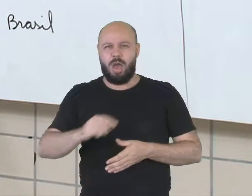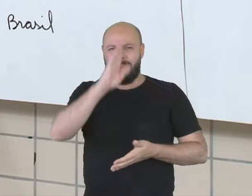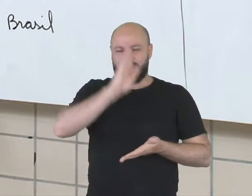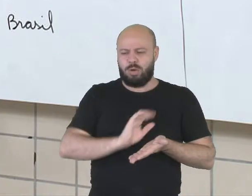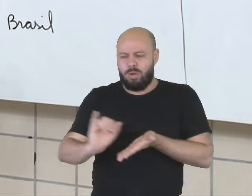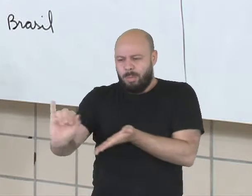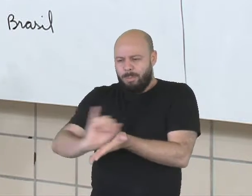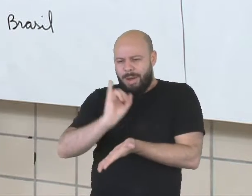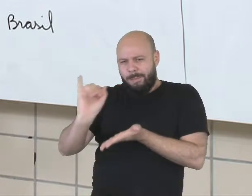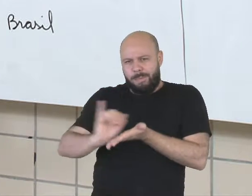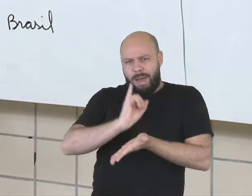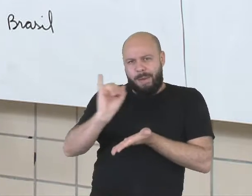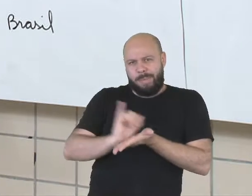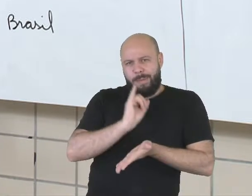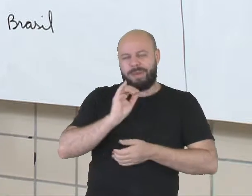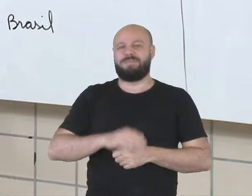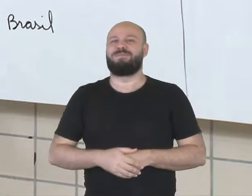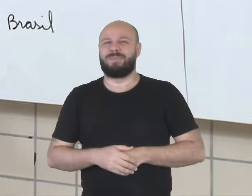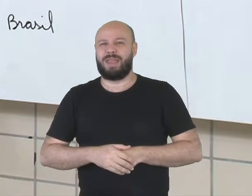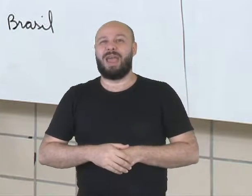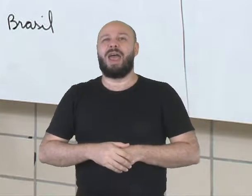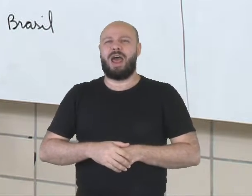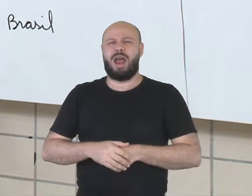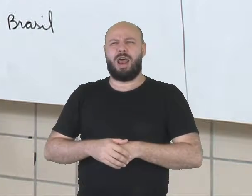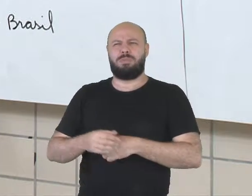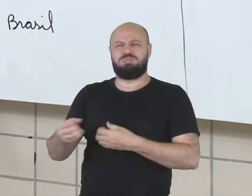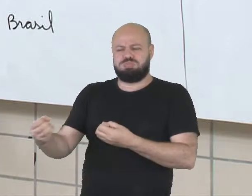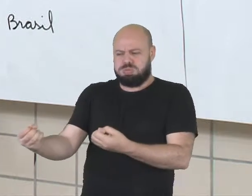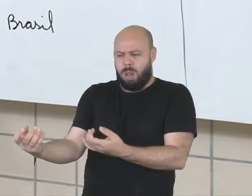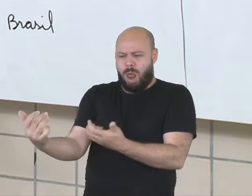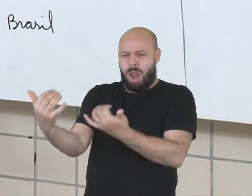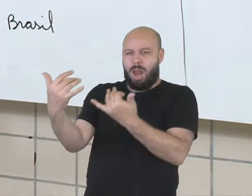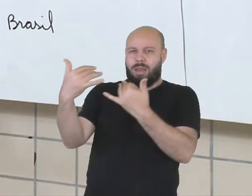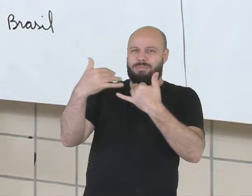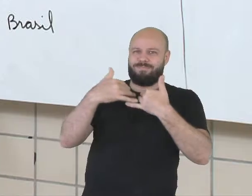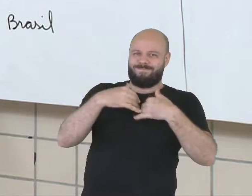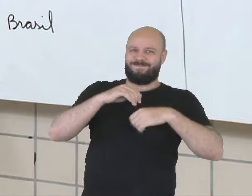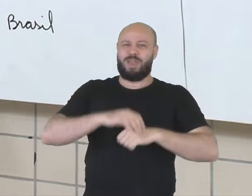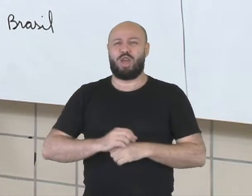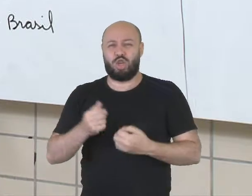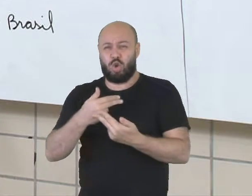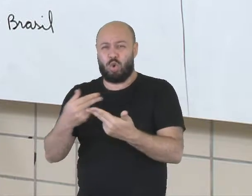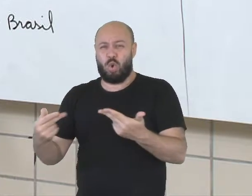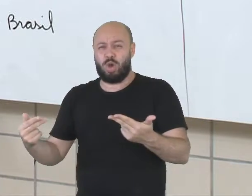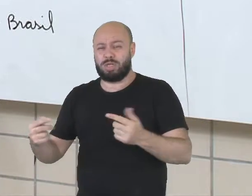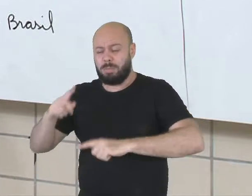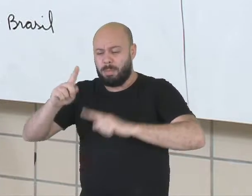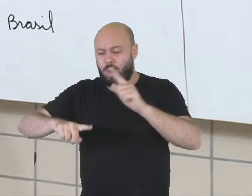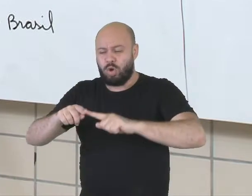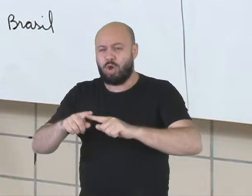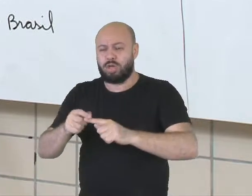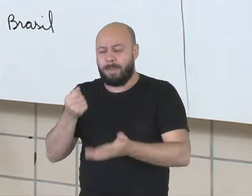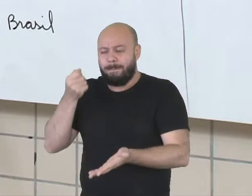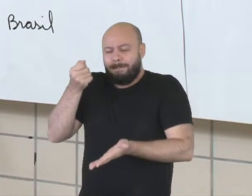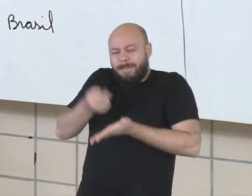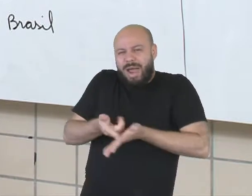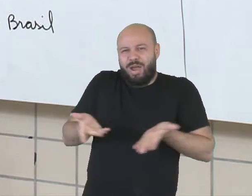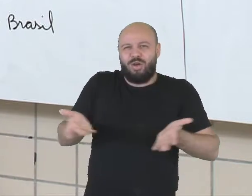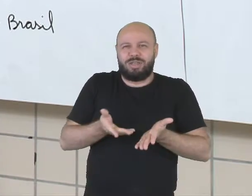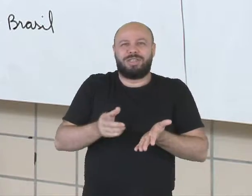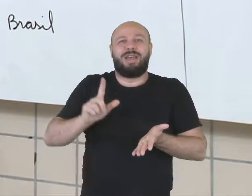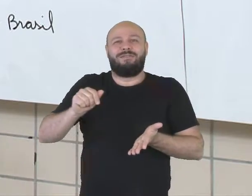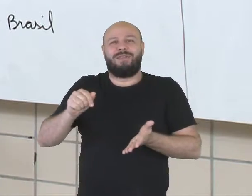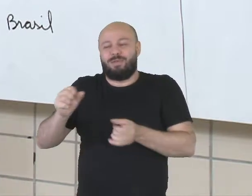o termo, invadindo a nossa vida, exatamente porque quase tudo que a gente compra hoje é chinês,